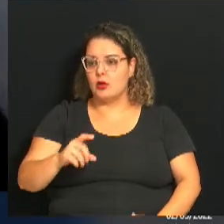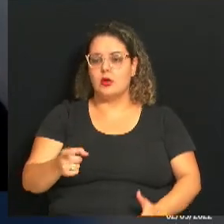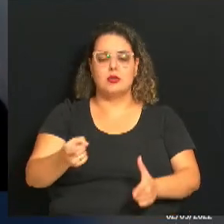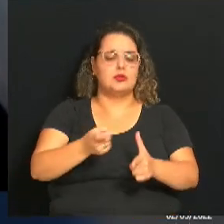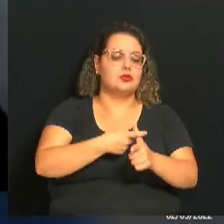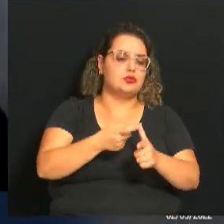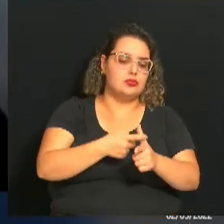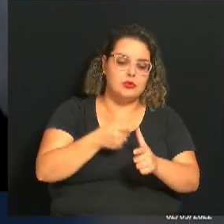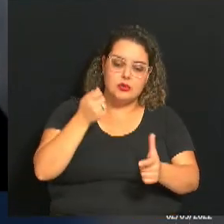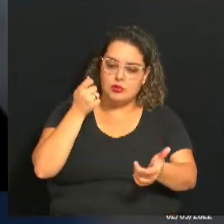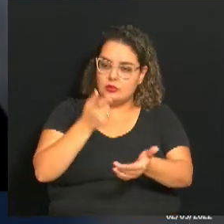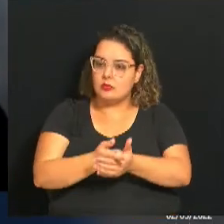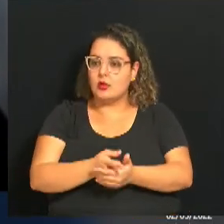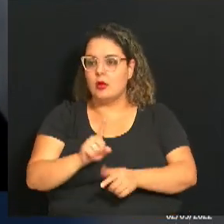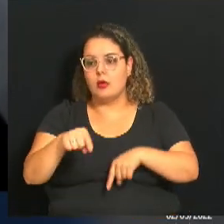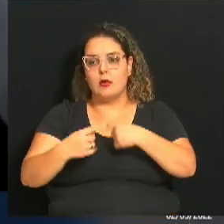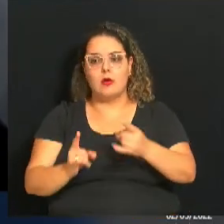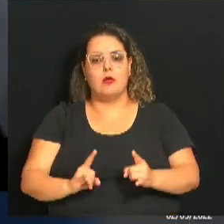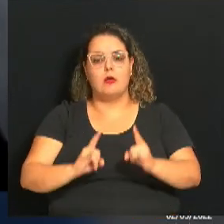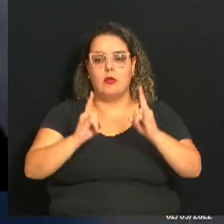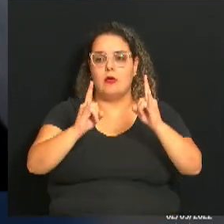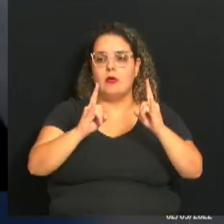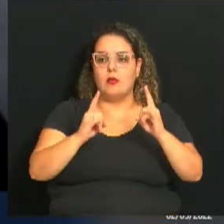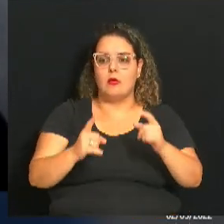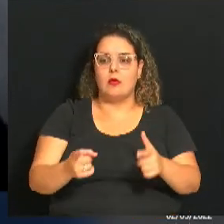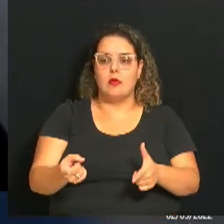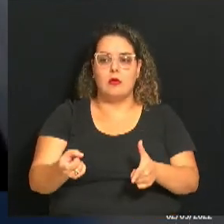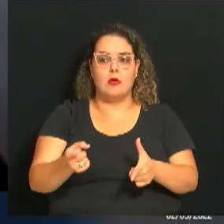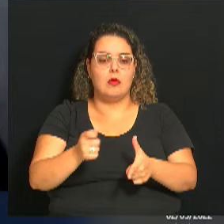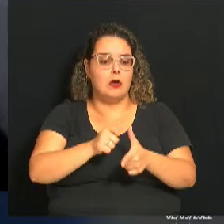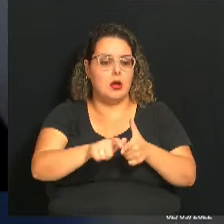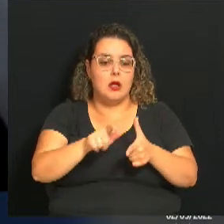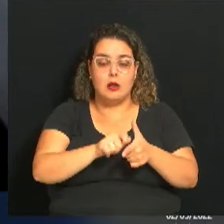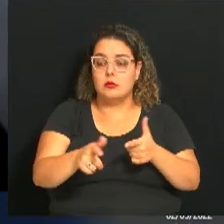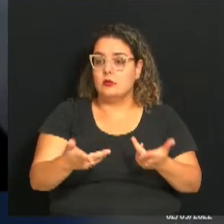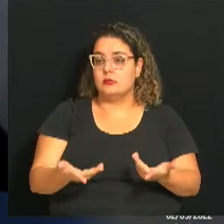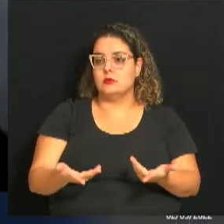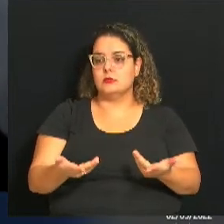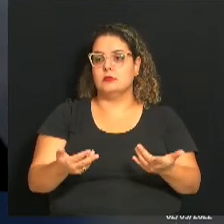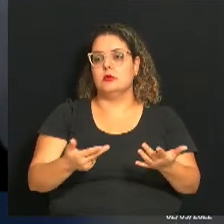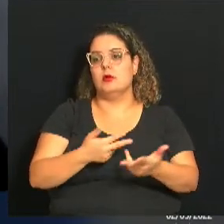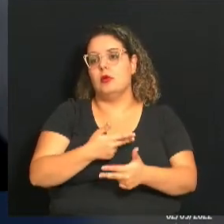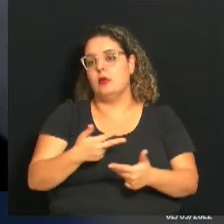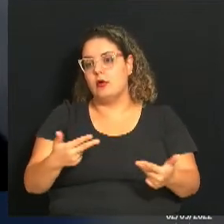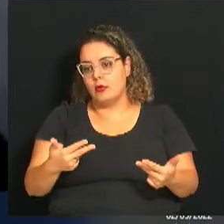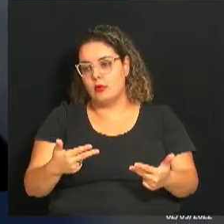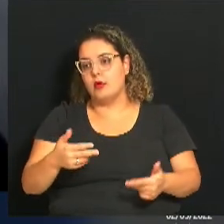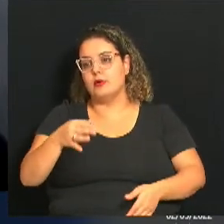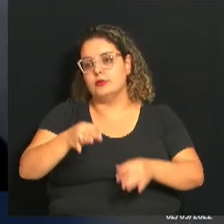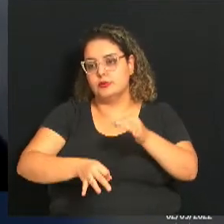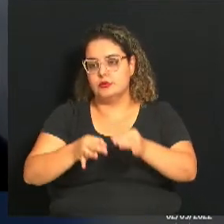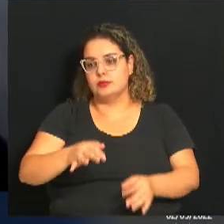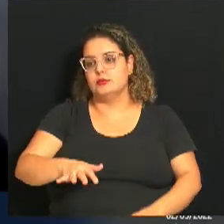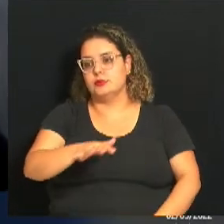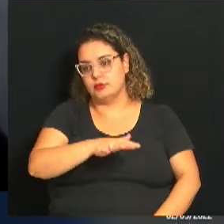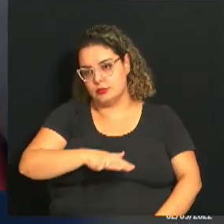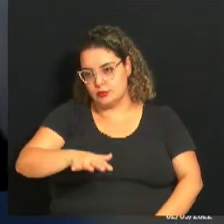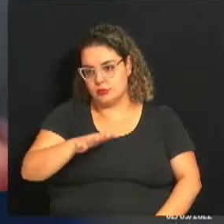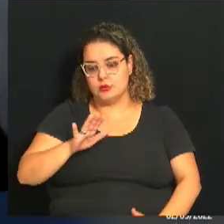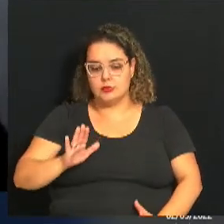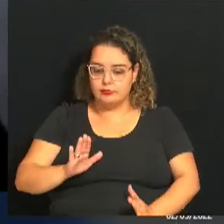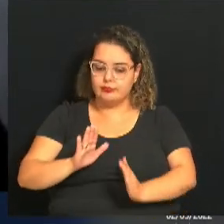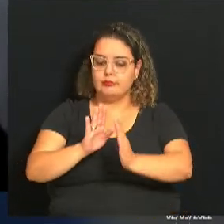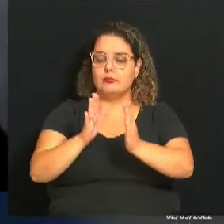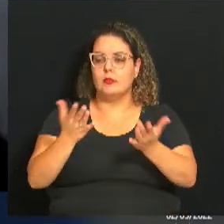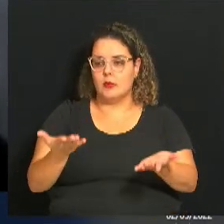pagamento, um outro apartamento deve aluguel, quer dizer, são situações jurídicas que o mercado vai ter que enfrentar